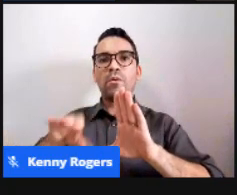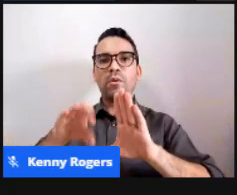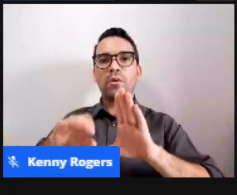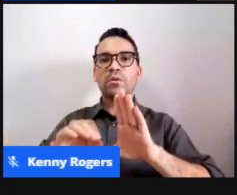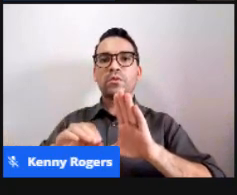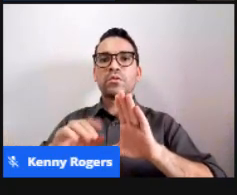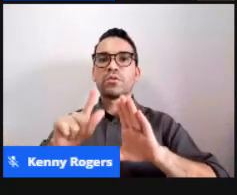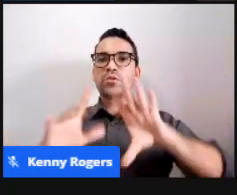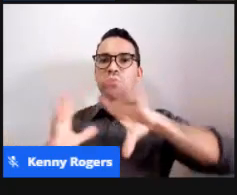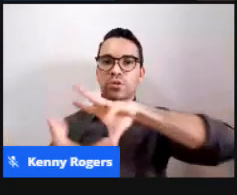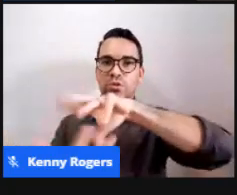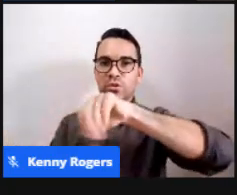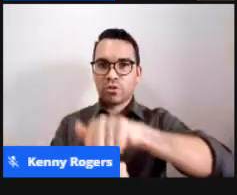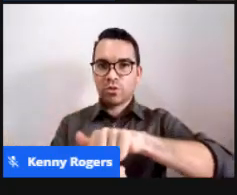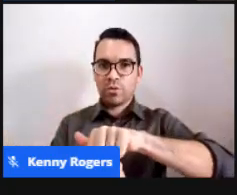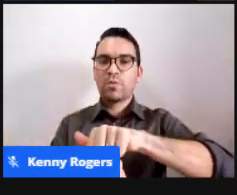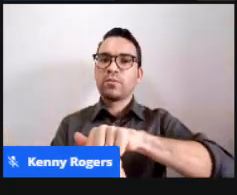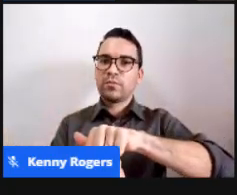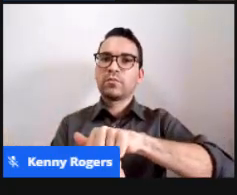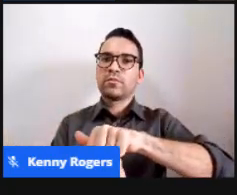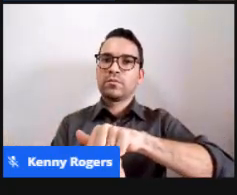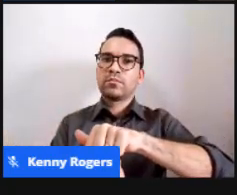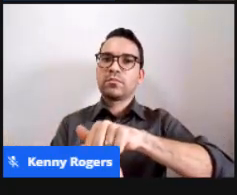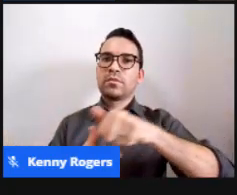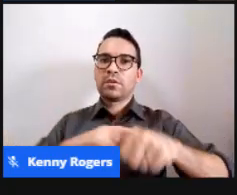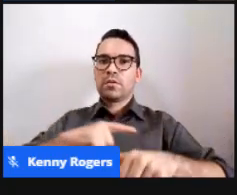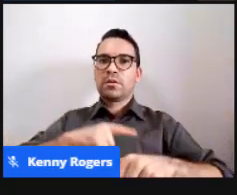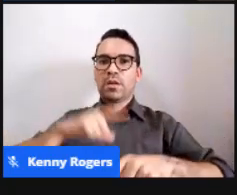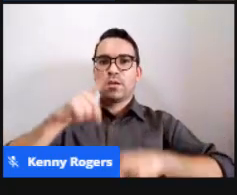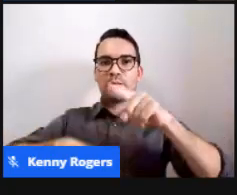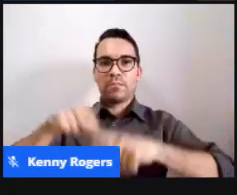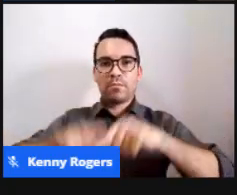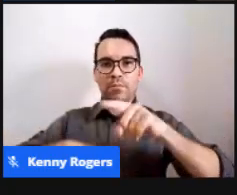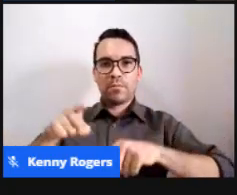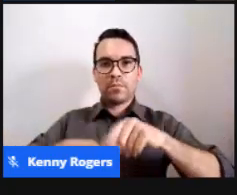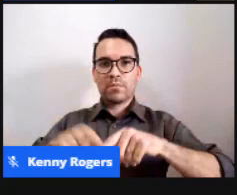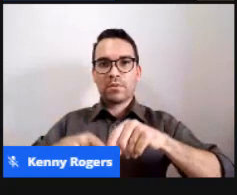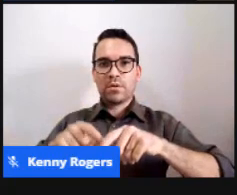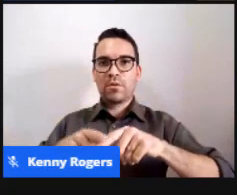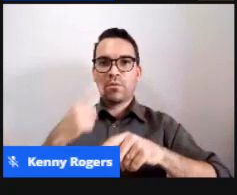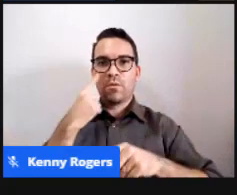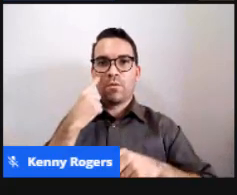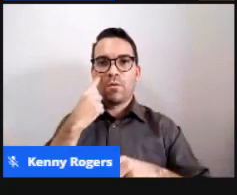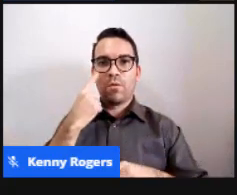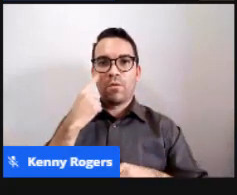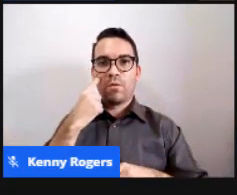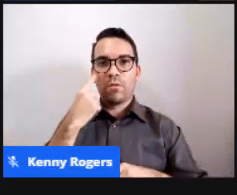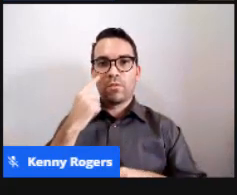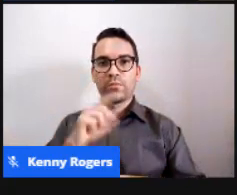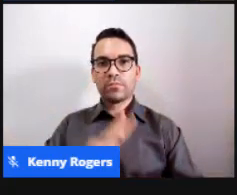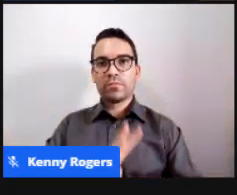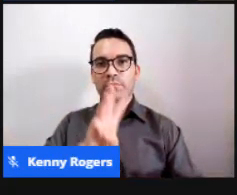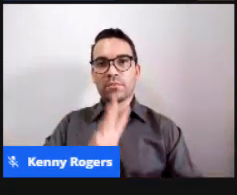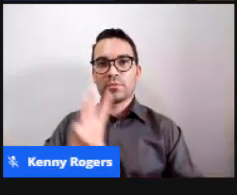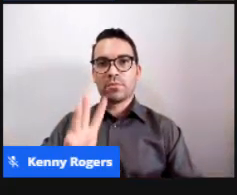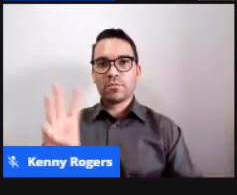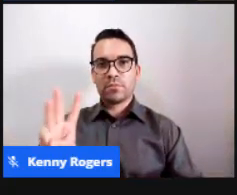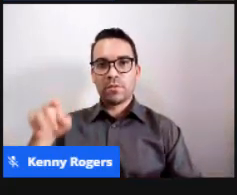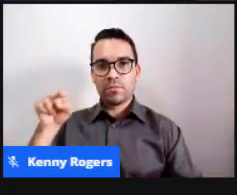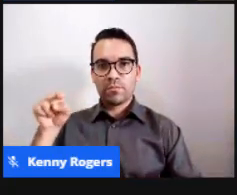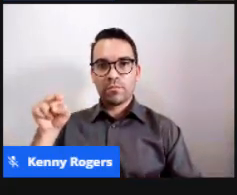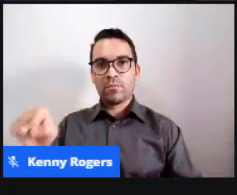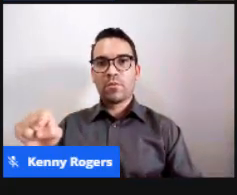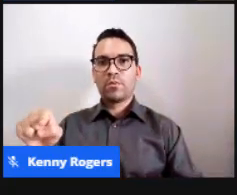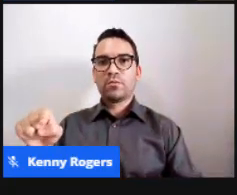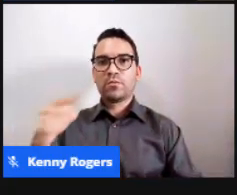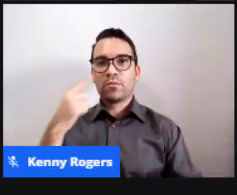outro instrumento que vocês podem utilizar bastante, a gente vai deixar essas fontes para vocês, tá bom? Nós vamos